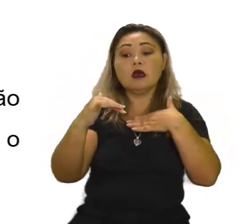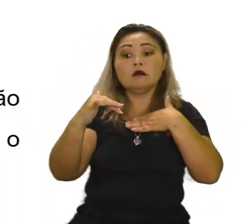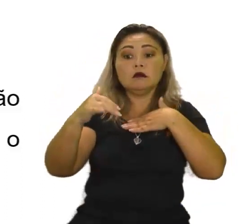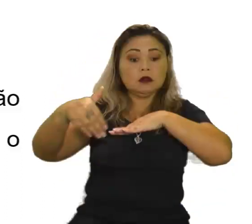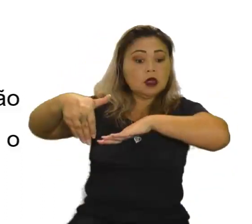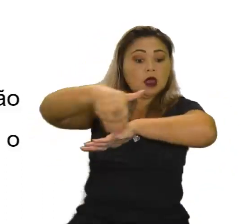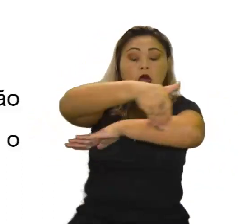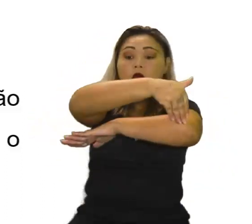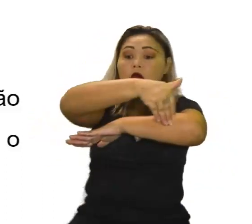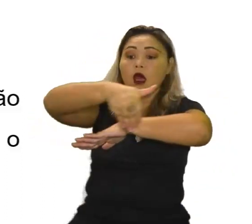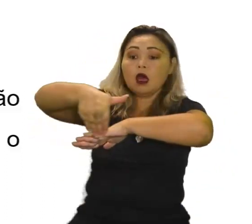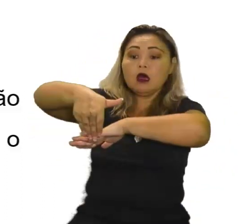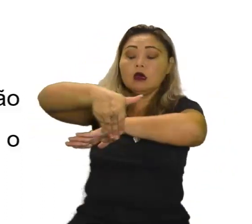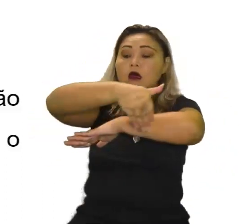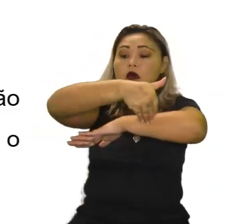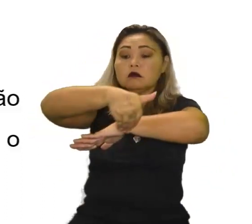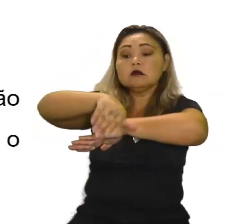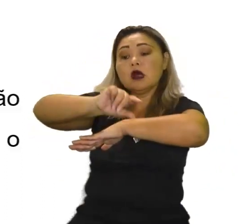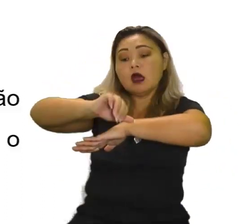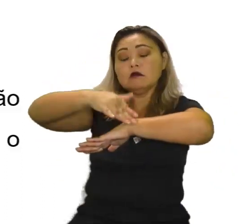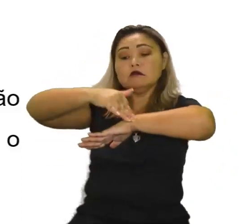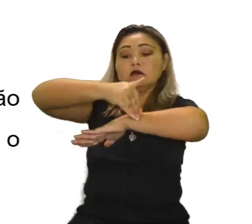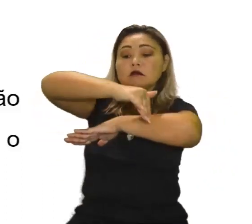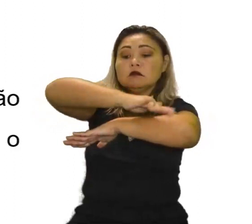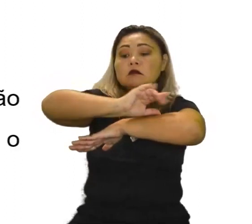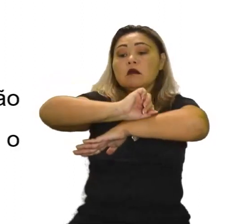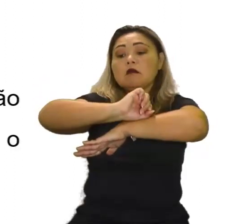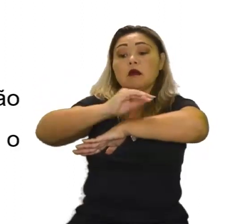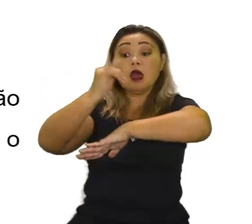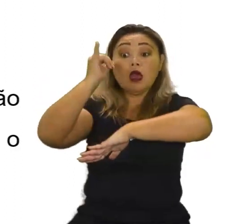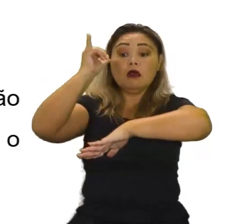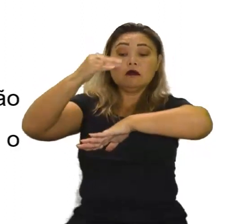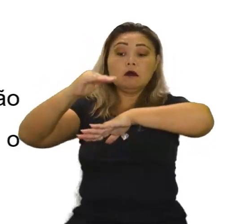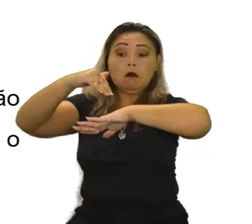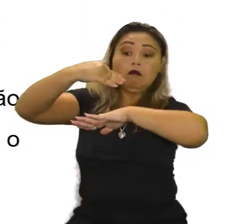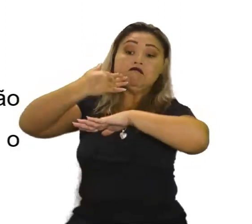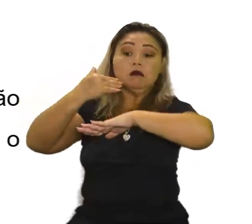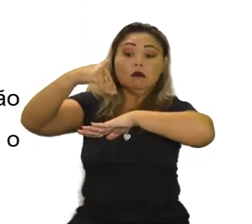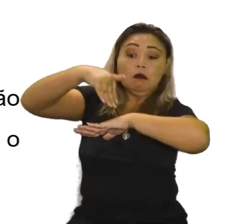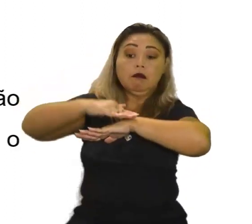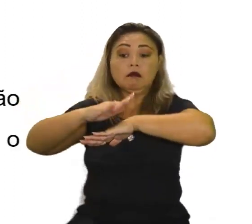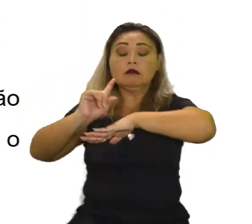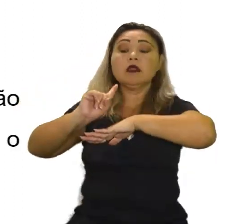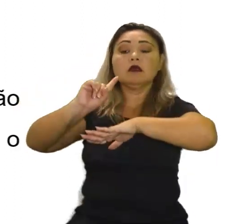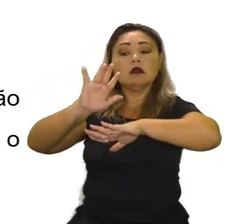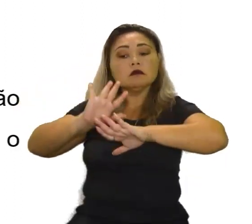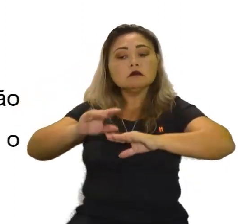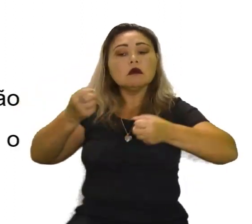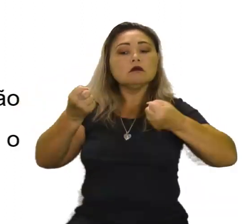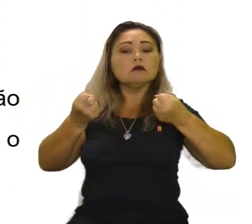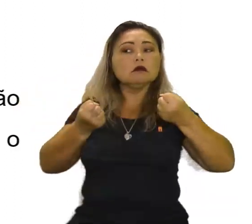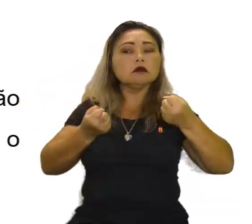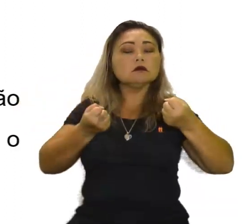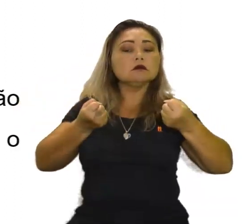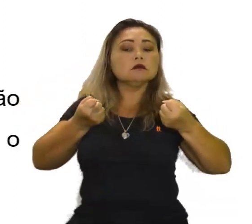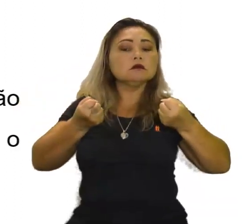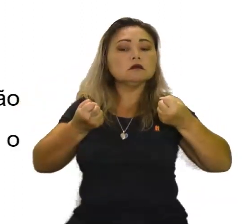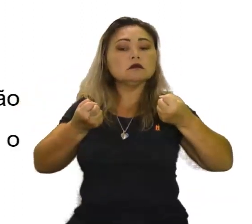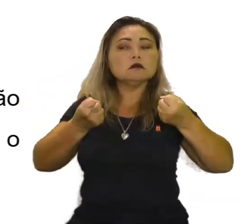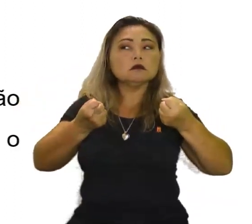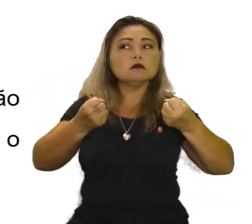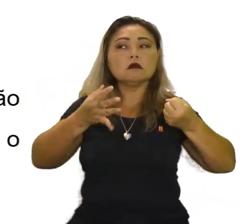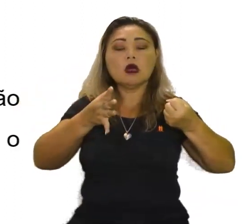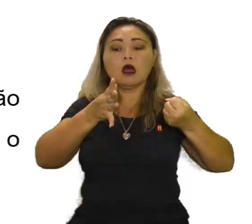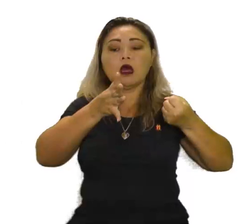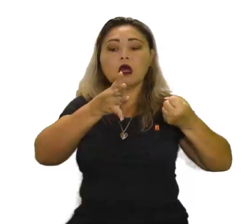estrada, que na grande maioria são estradas de chão. Evitar buracos, então você tem que andar devagar para você locomover